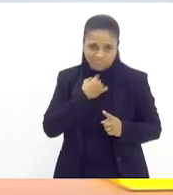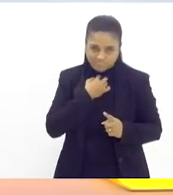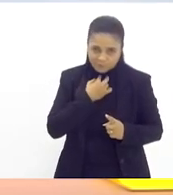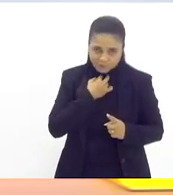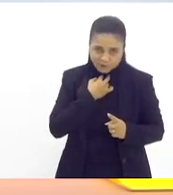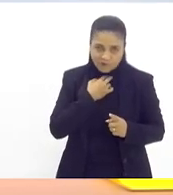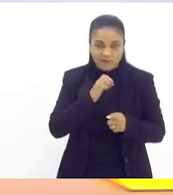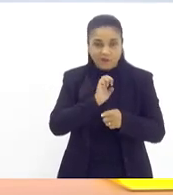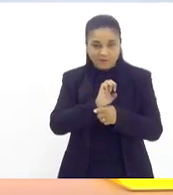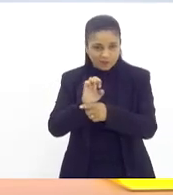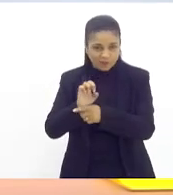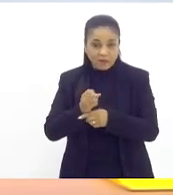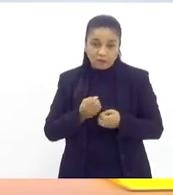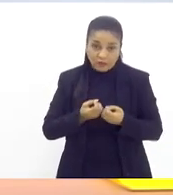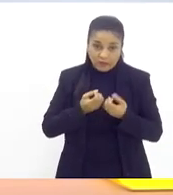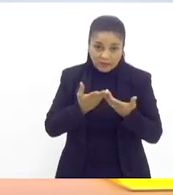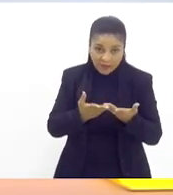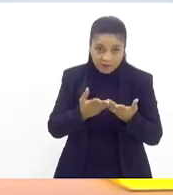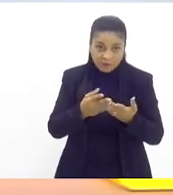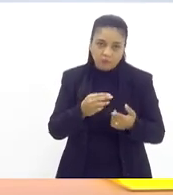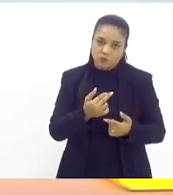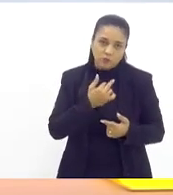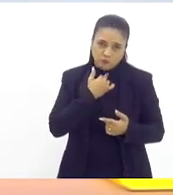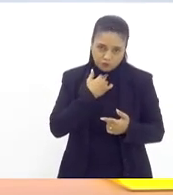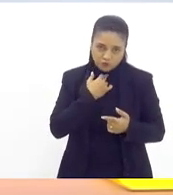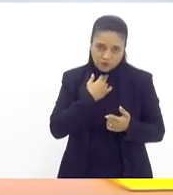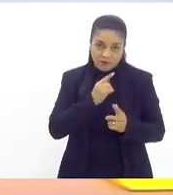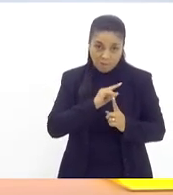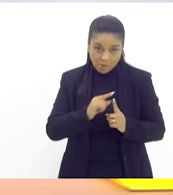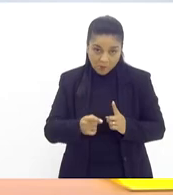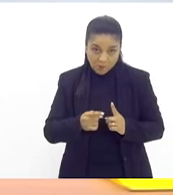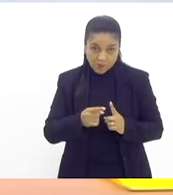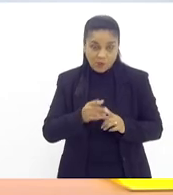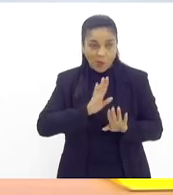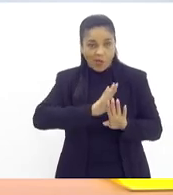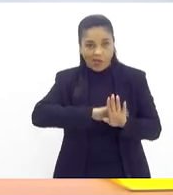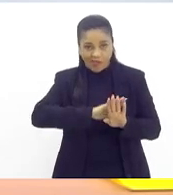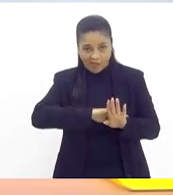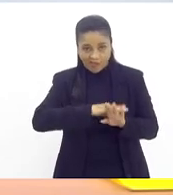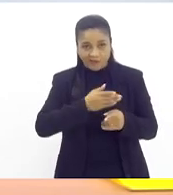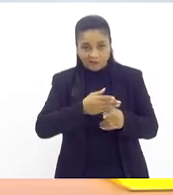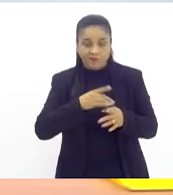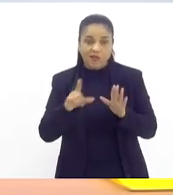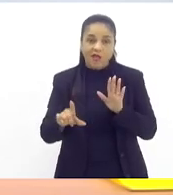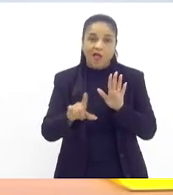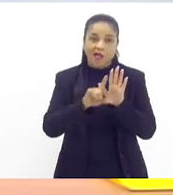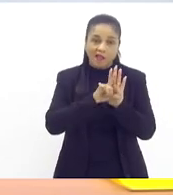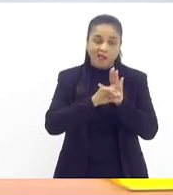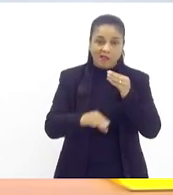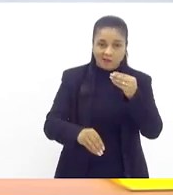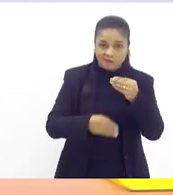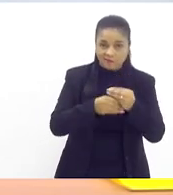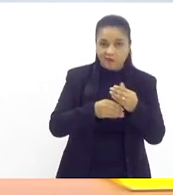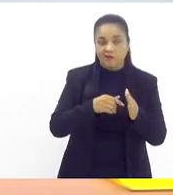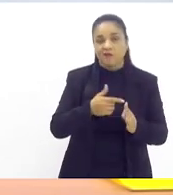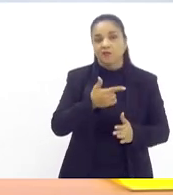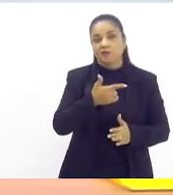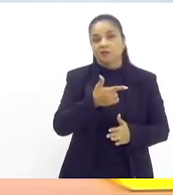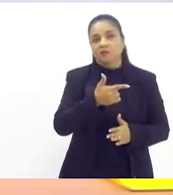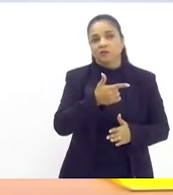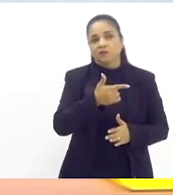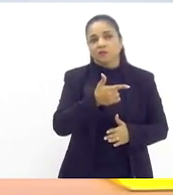todos os estados davam benefícios, mas eram benefícios ilegais. Mas eles foram convalidados e legalizados pela Lei Complementar 160 até